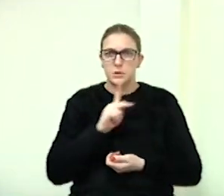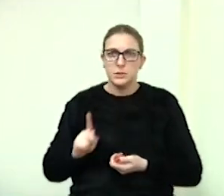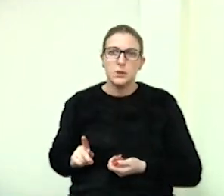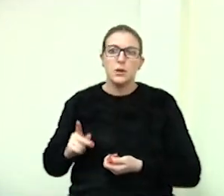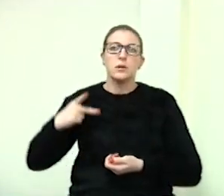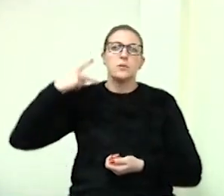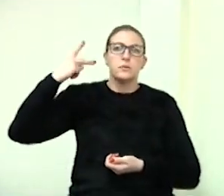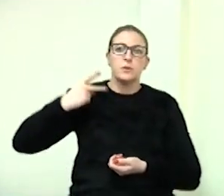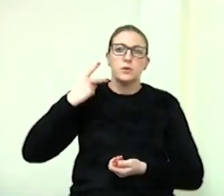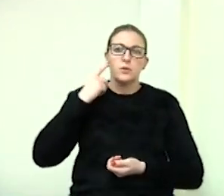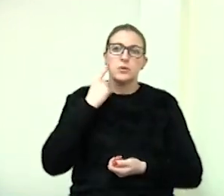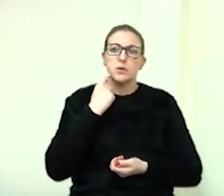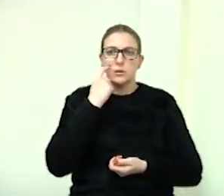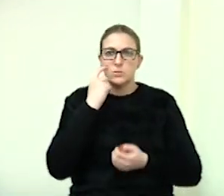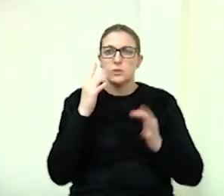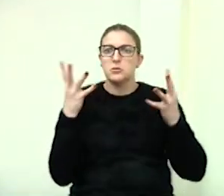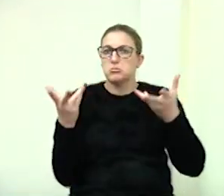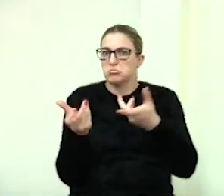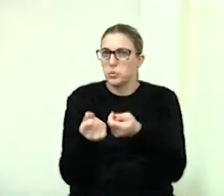vereadora Sandra. Boa tarde a todos.